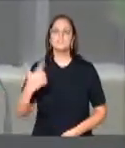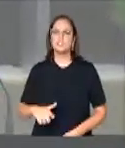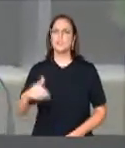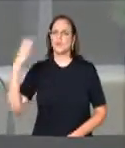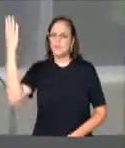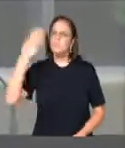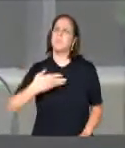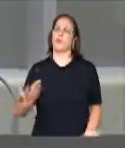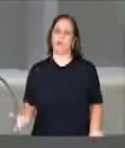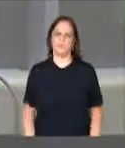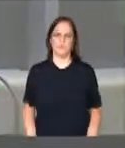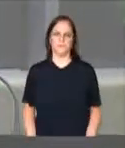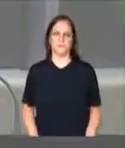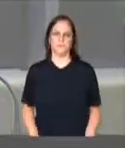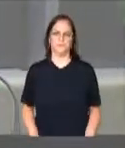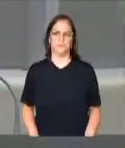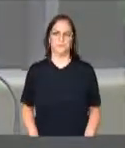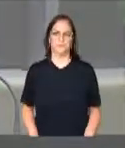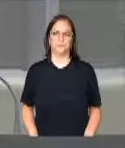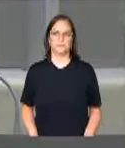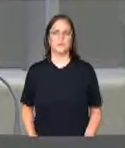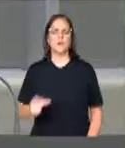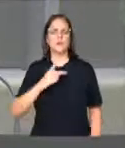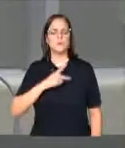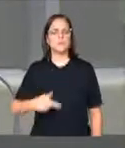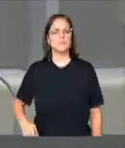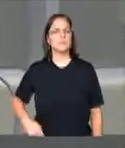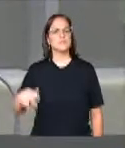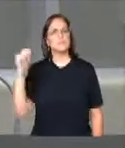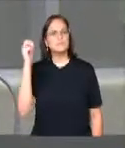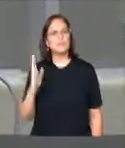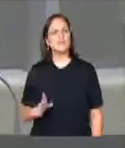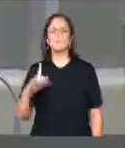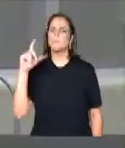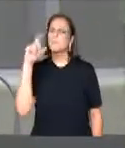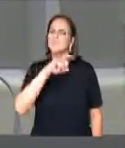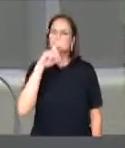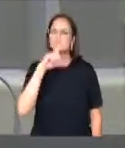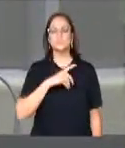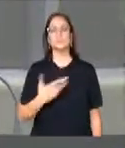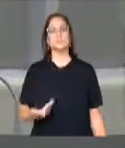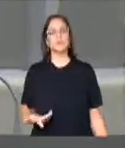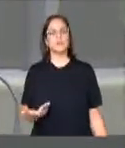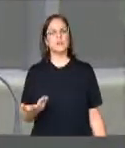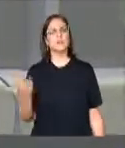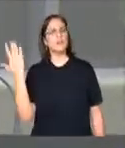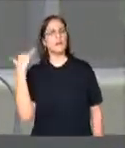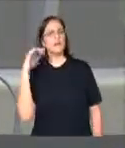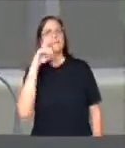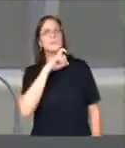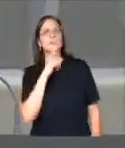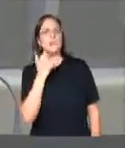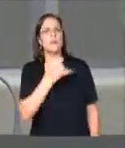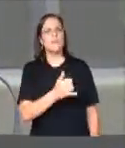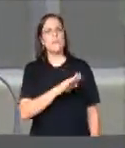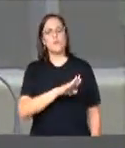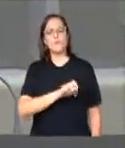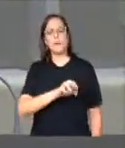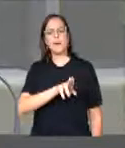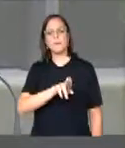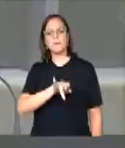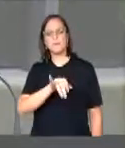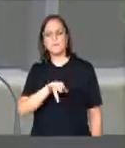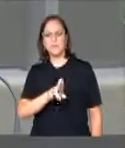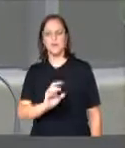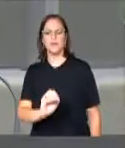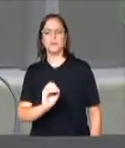o nosso presidente da república mente para a população mentiu para o bebiano e mentiu ainda mais para o povo